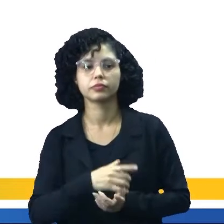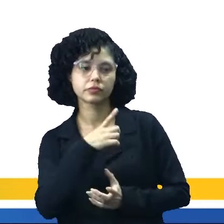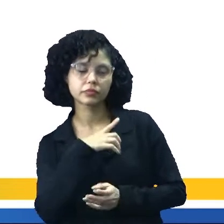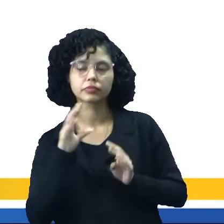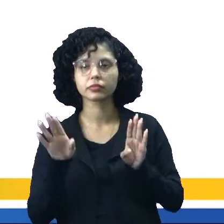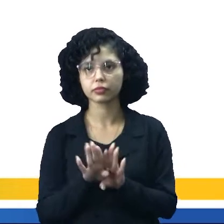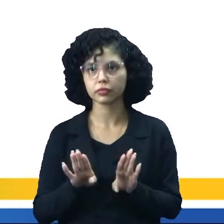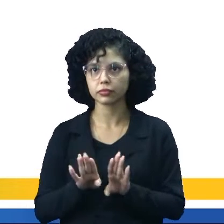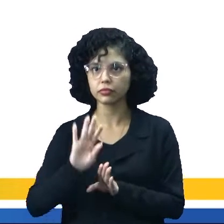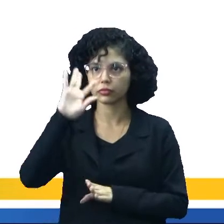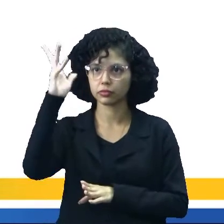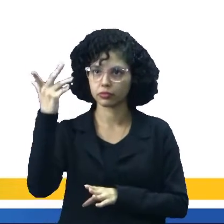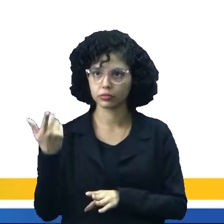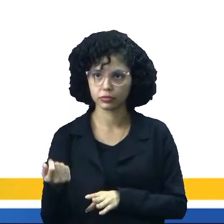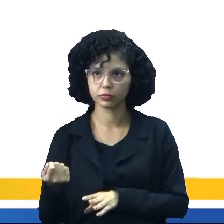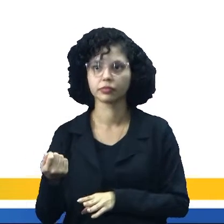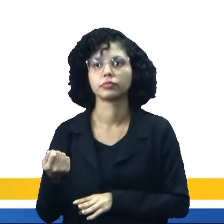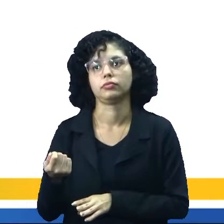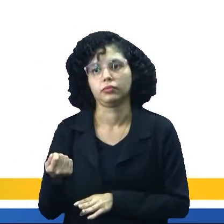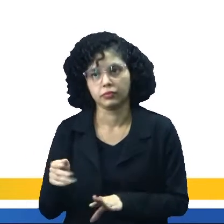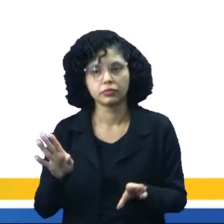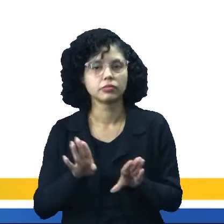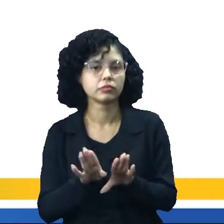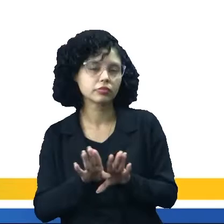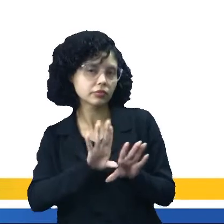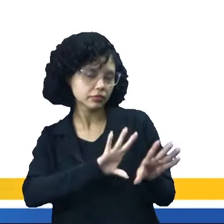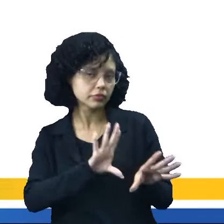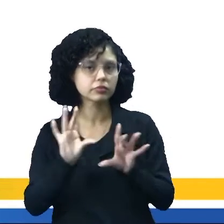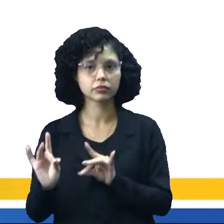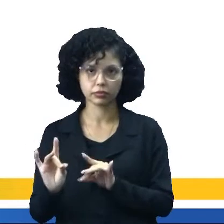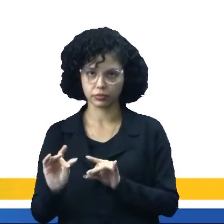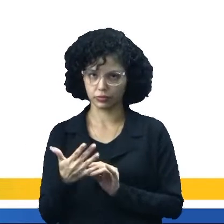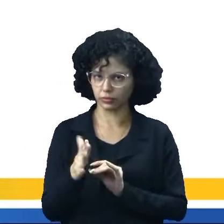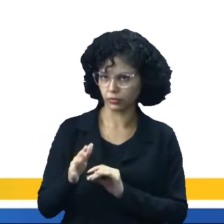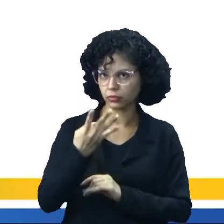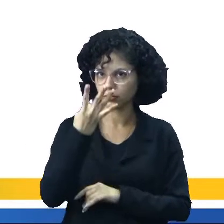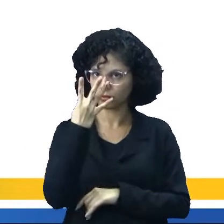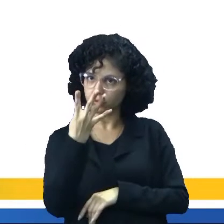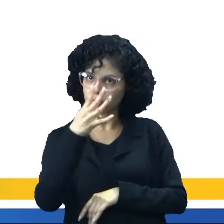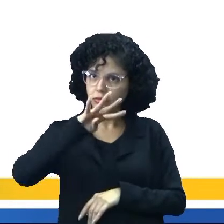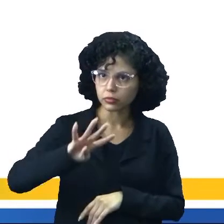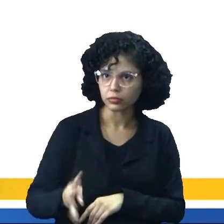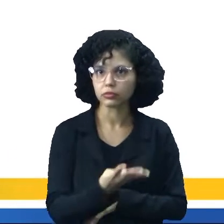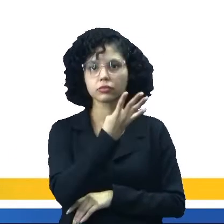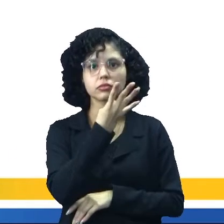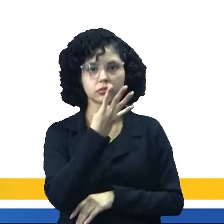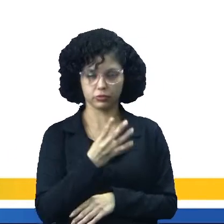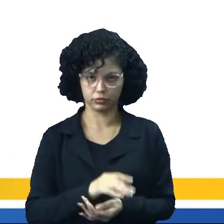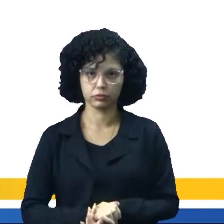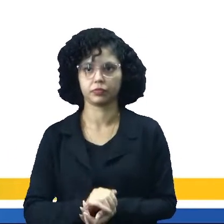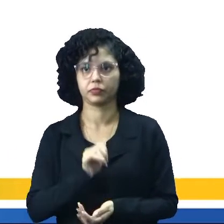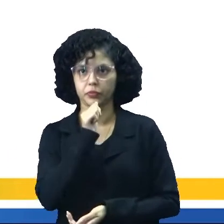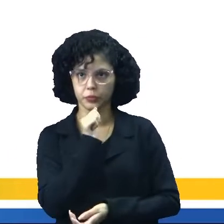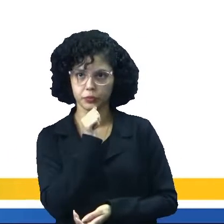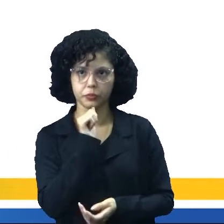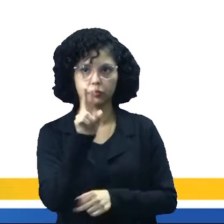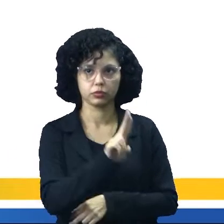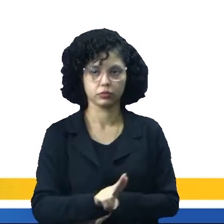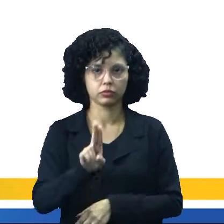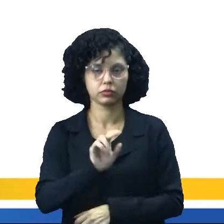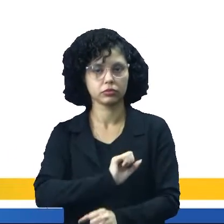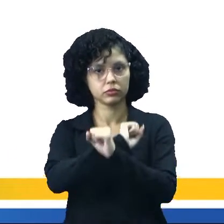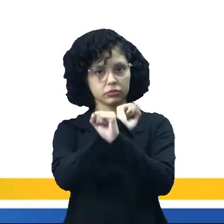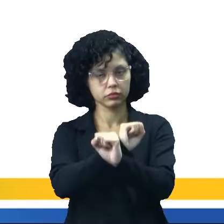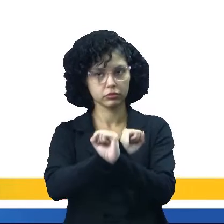Temos também aí os africanos, que foram trazidos cerca de 4 milhões de africanos, eram